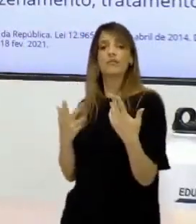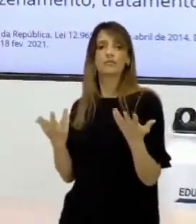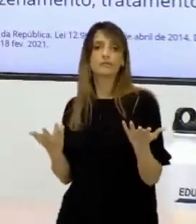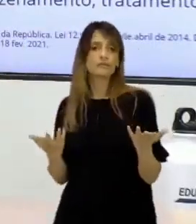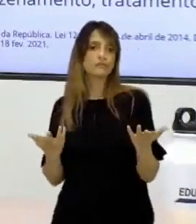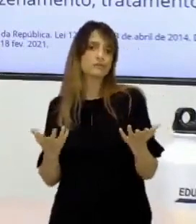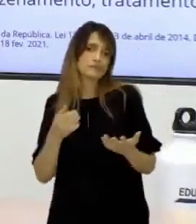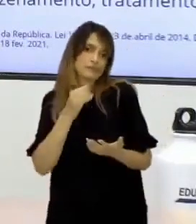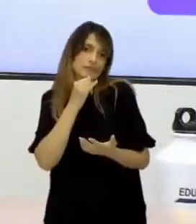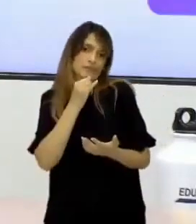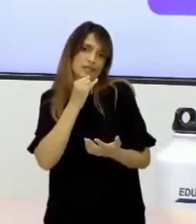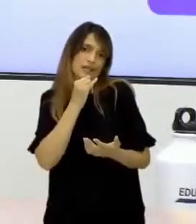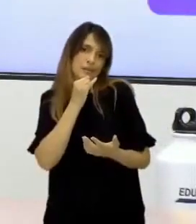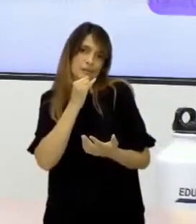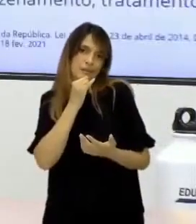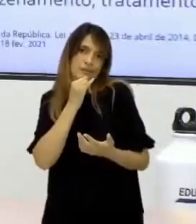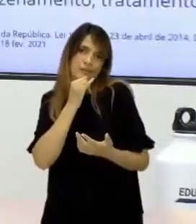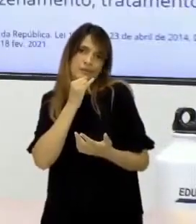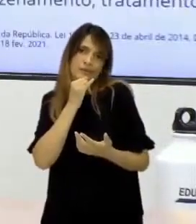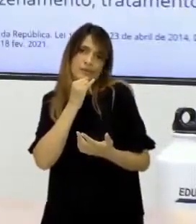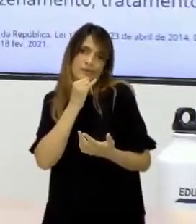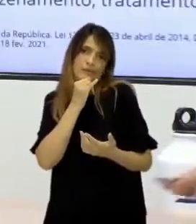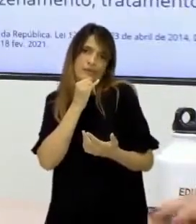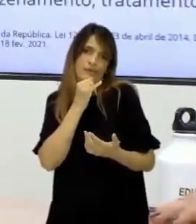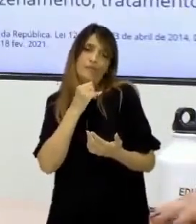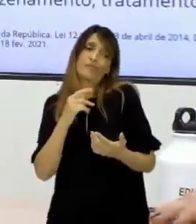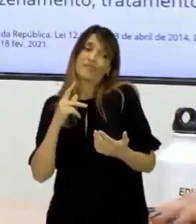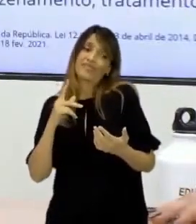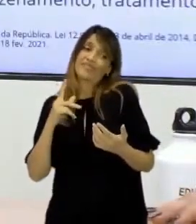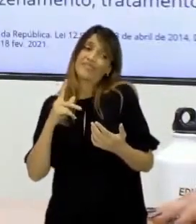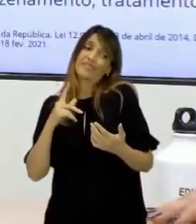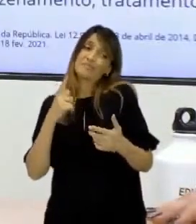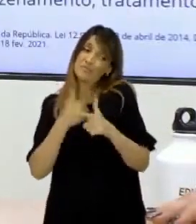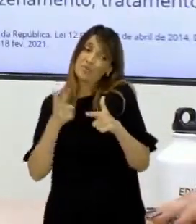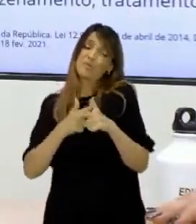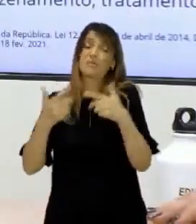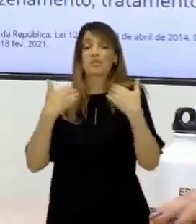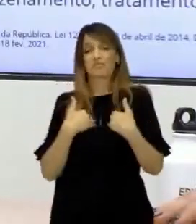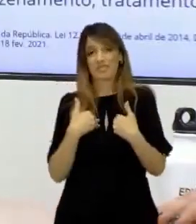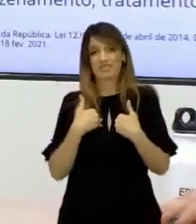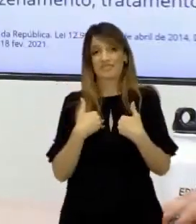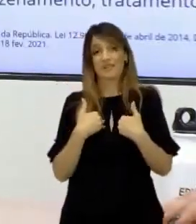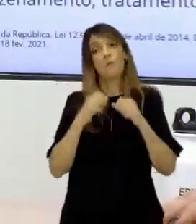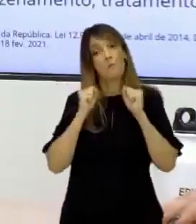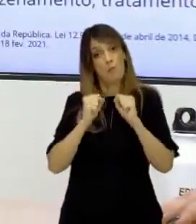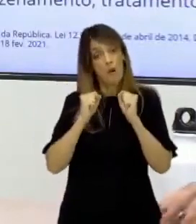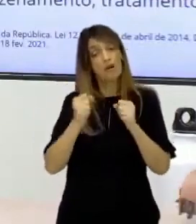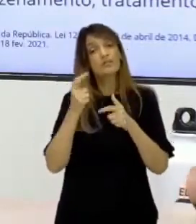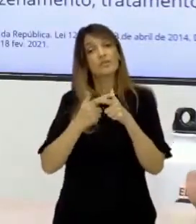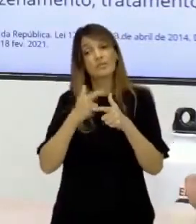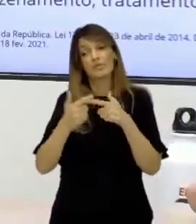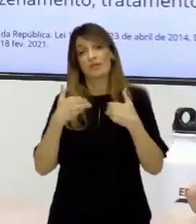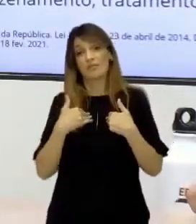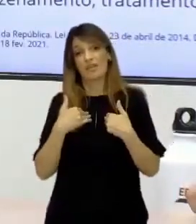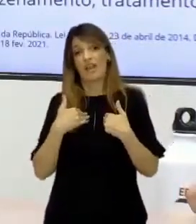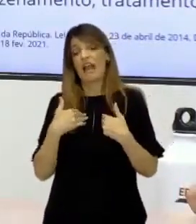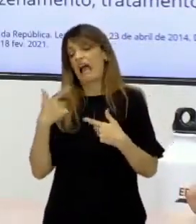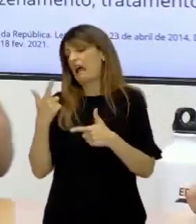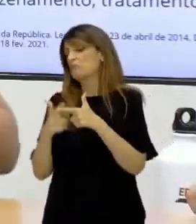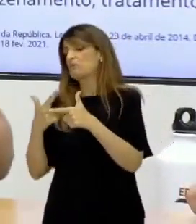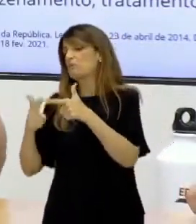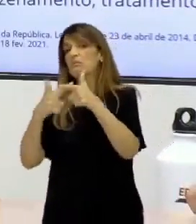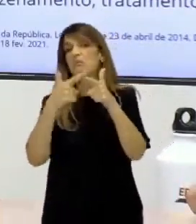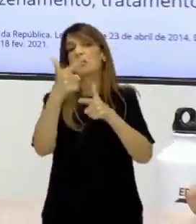assim, na minha vez vai acontecer? Vai dar ruim? Vai dar ruim. Então pensem nisso. A gente tá aqui nesse momento conversando com